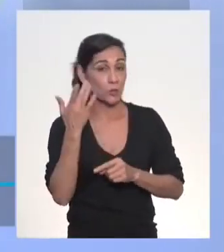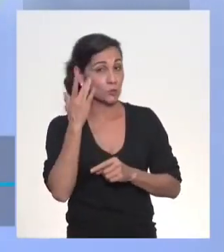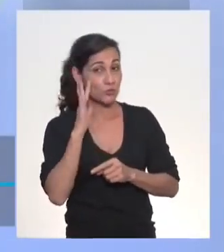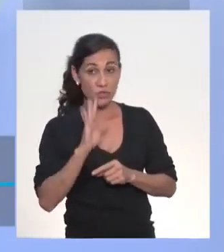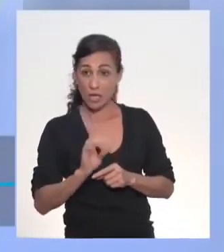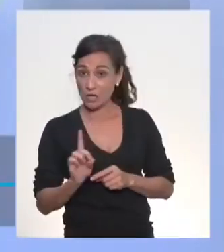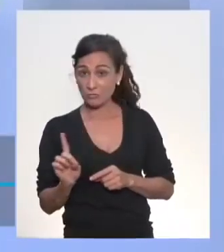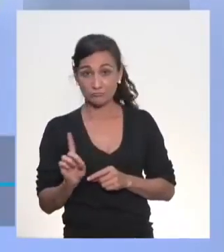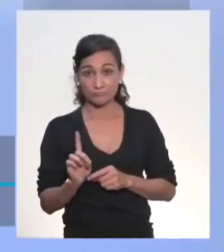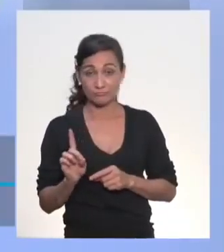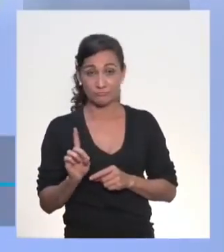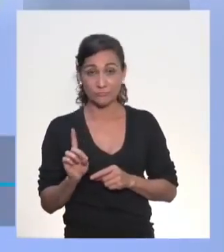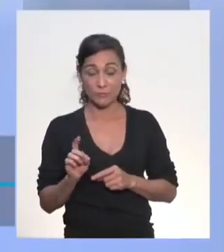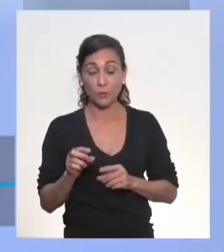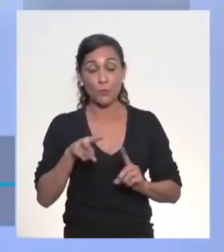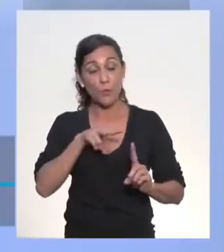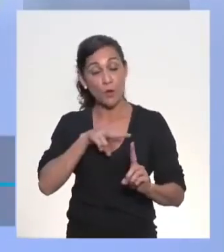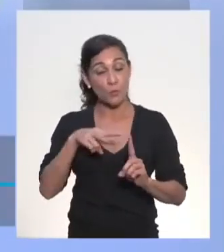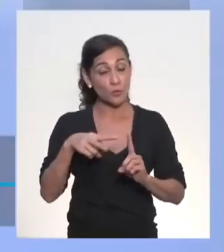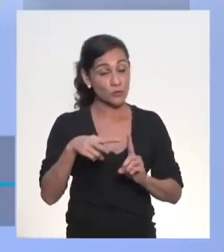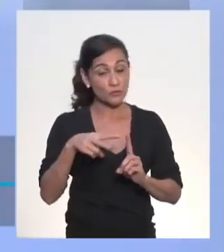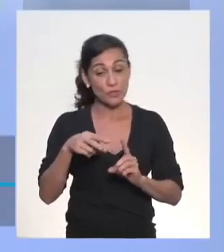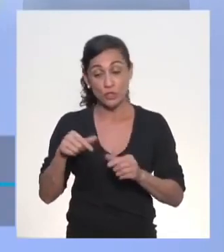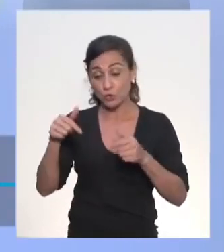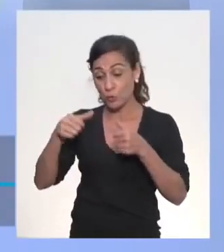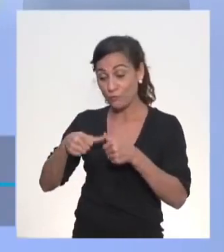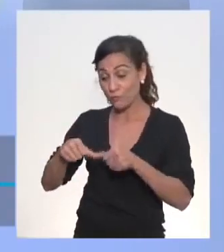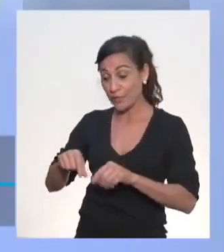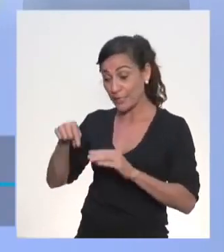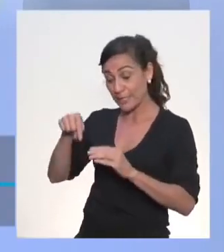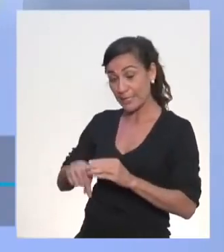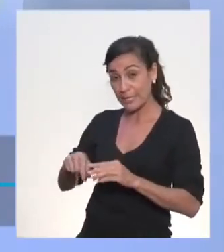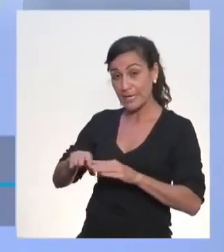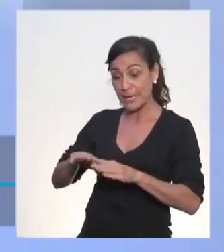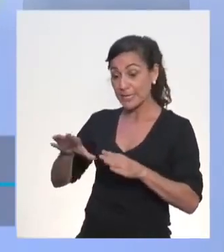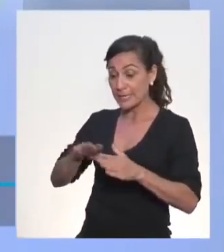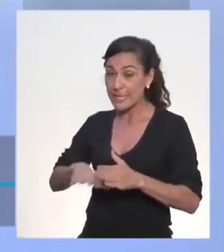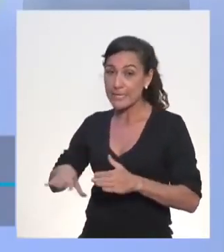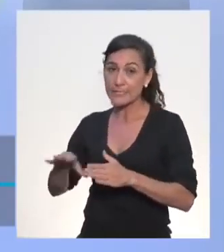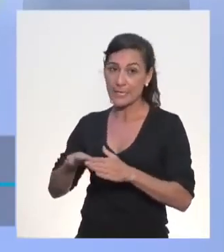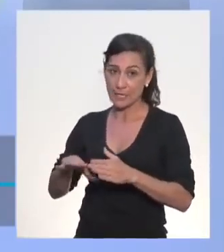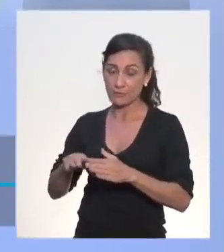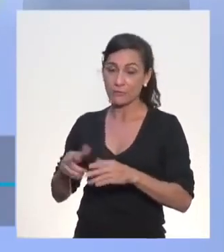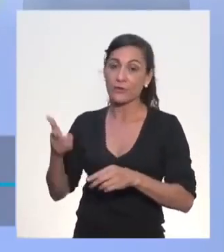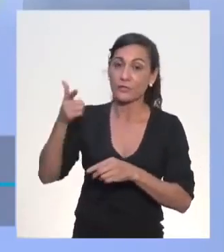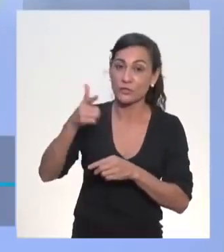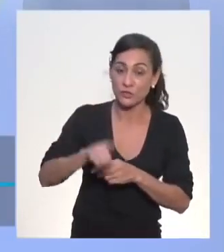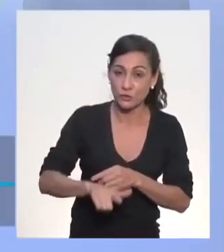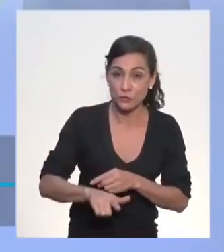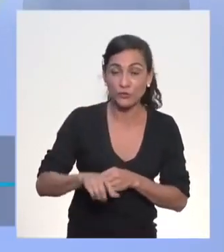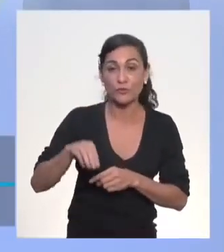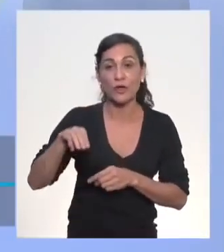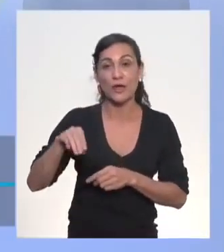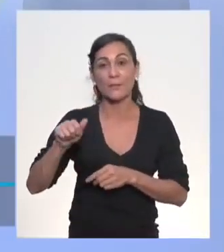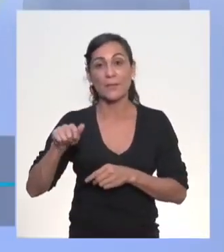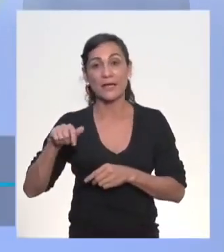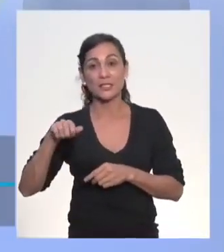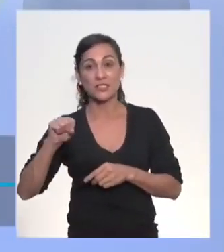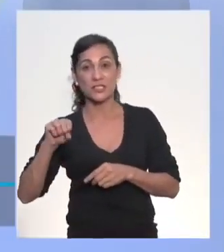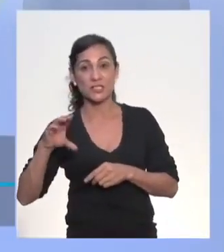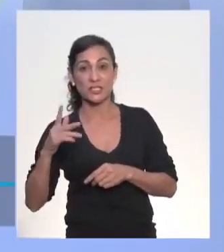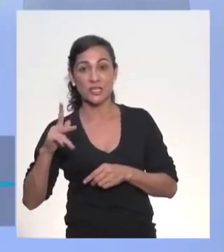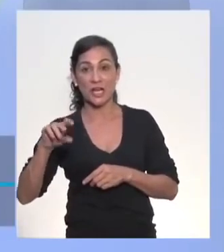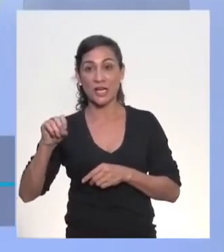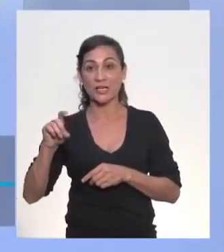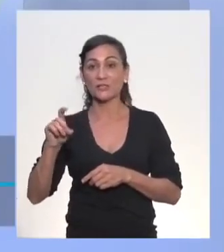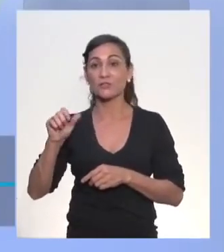posso ver o mundo a partir do meu ponto de vista do que eu estou olhando aqui neste momento. Sim. Vou falar de novo de Machado de Assis. Bentinho, por exemplo,